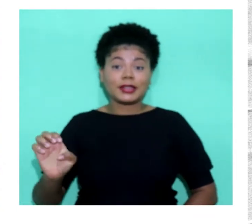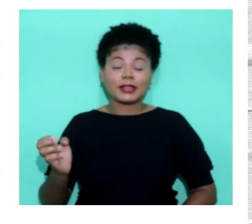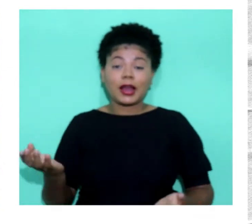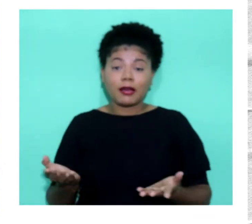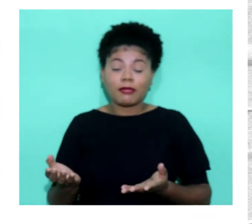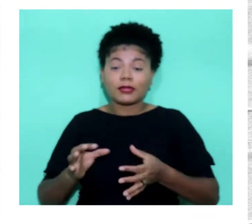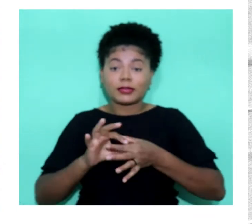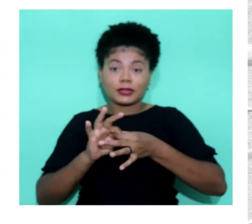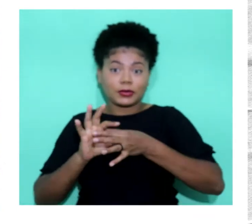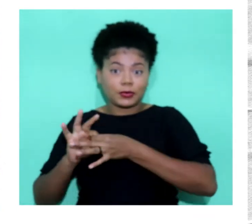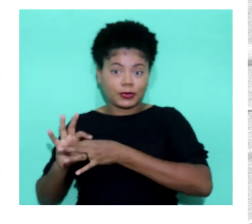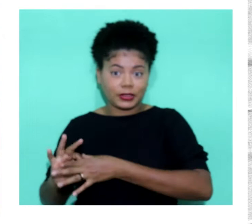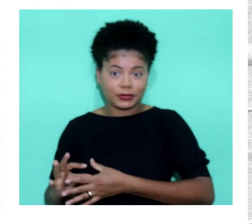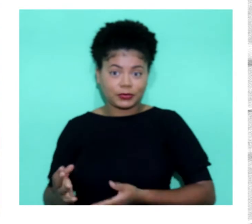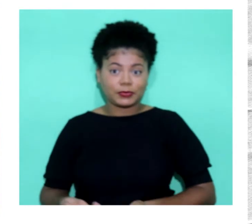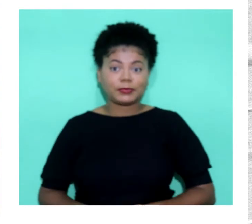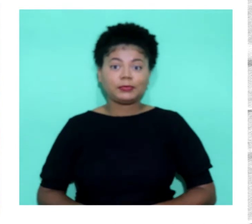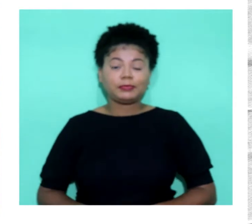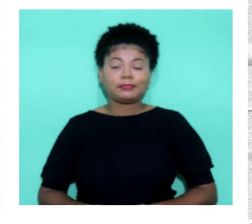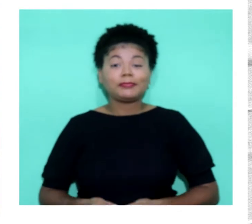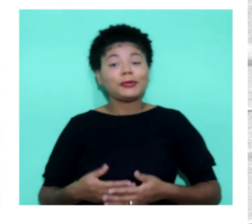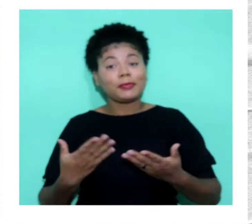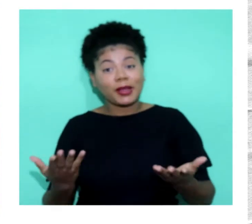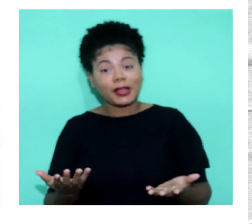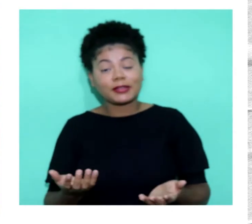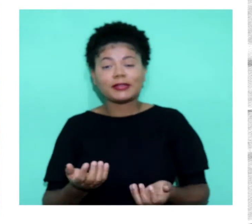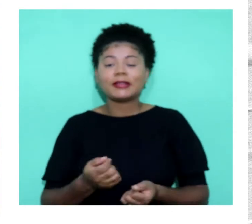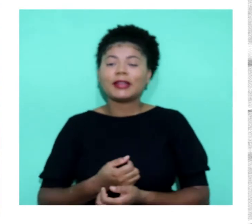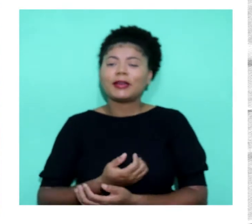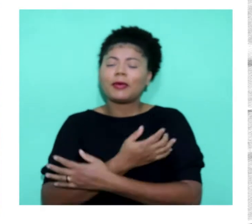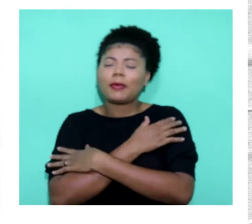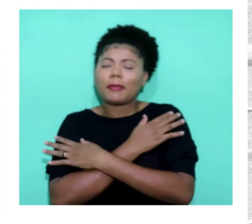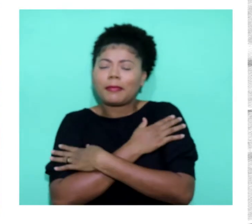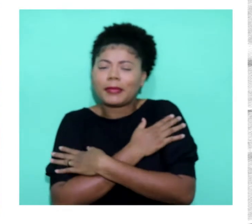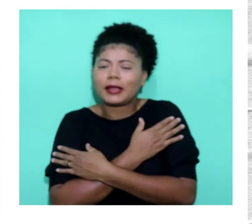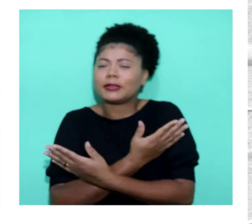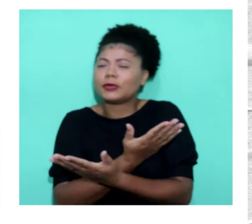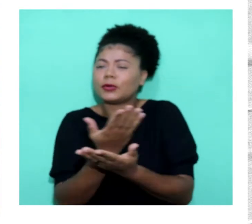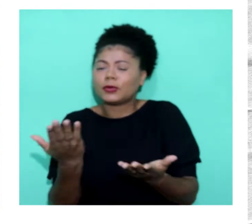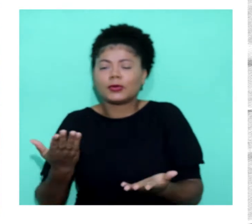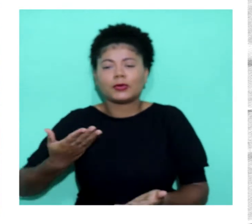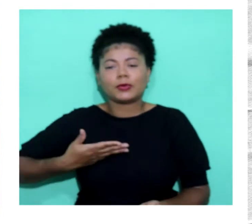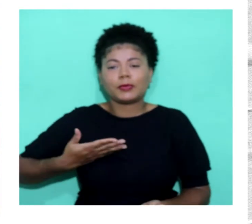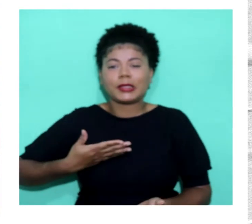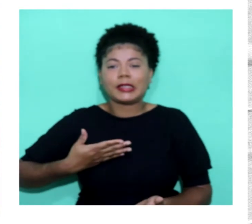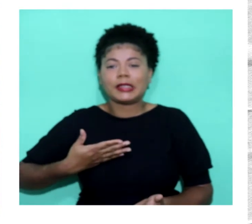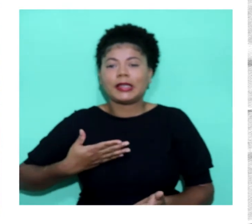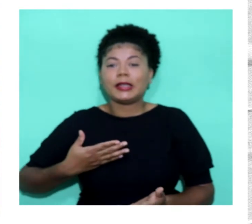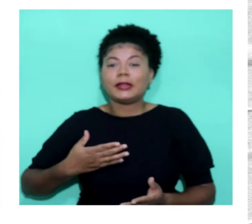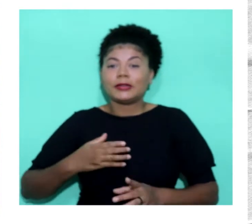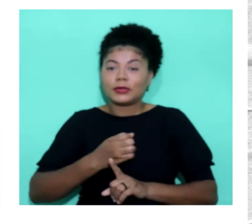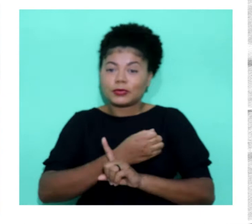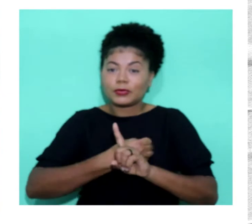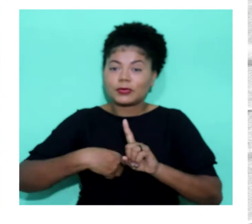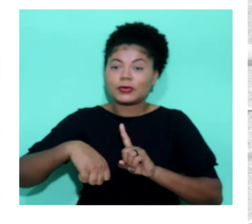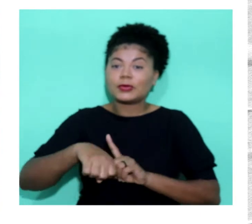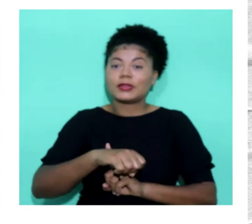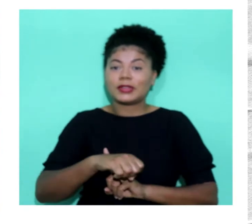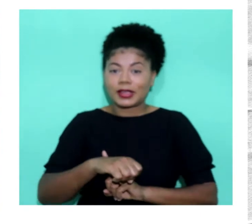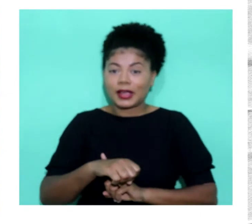da federação dos movimentos sociais aos indígenas quilombolas ribeirinhos fundo e fecho de pasto os